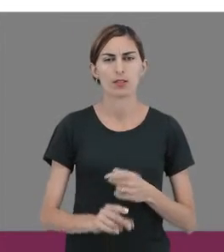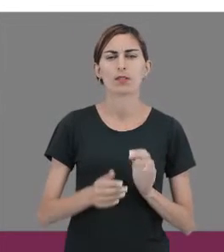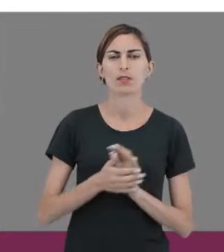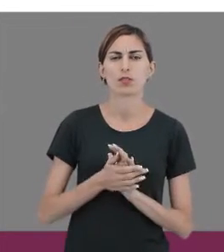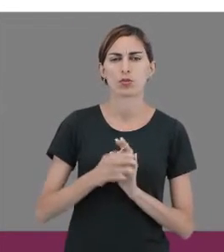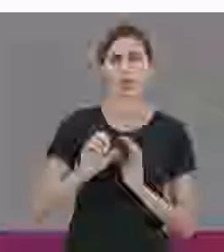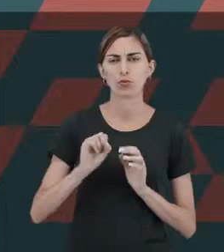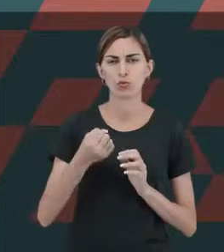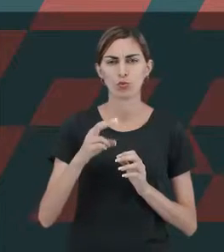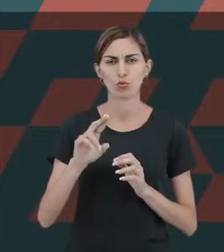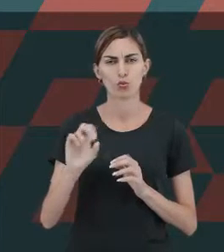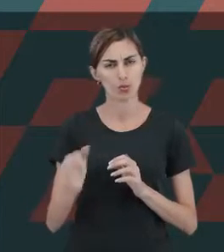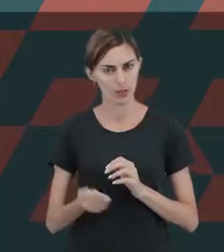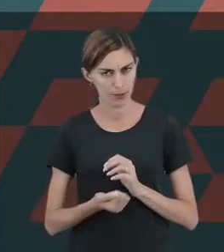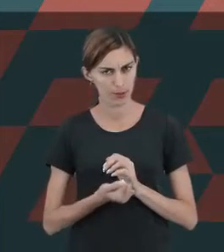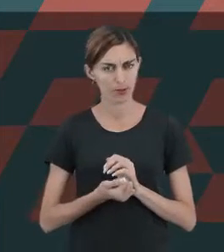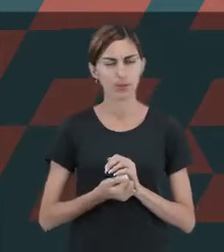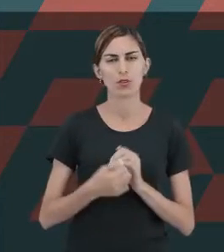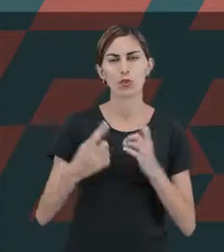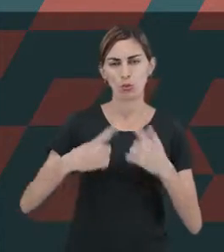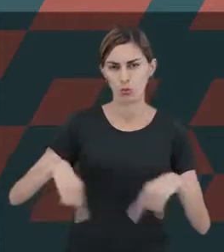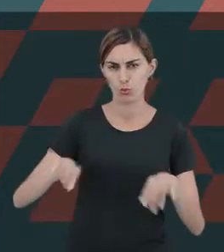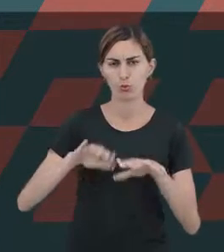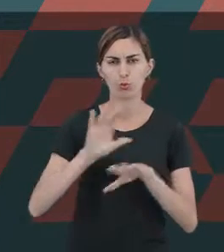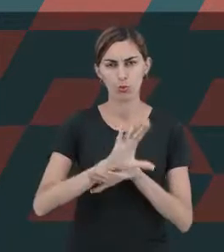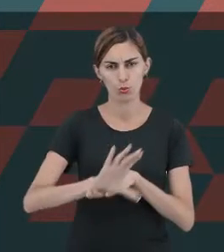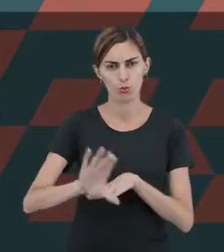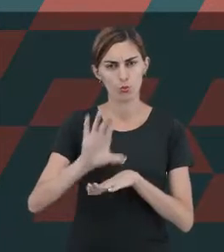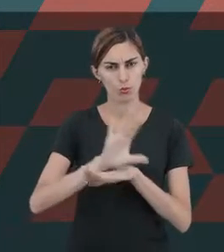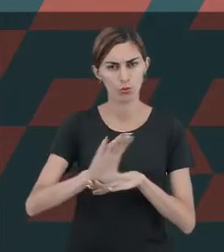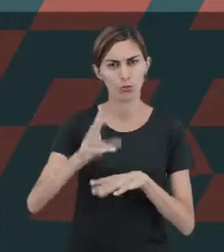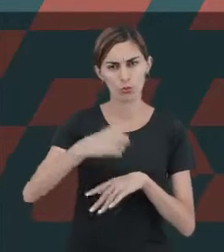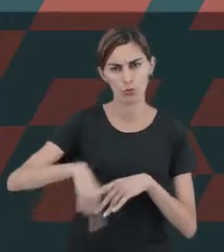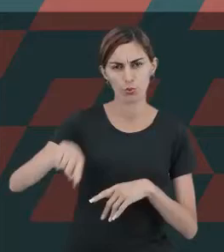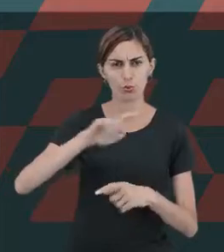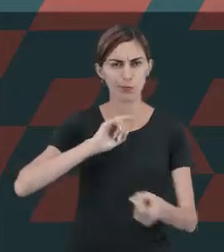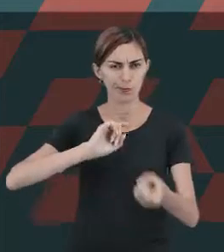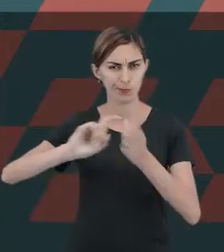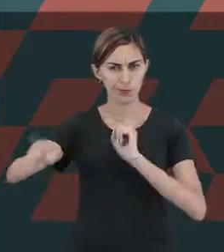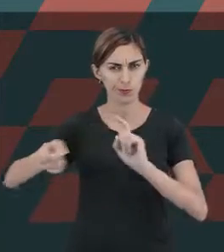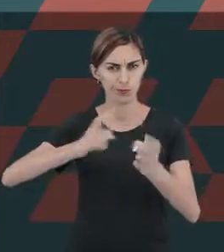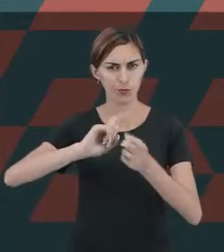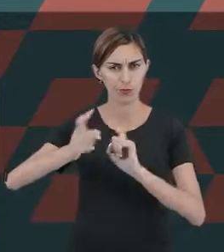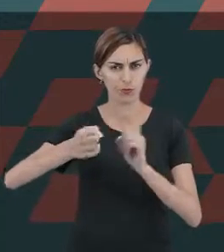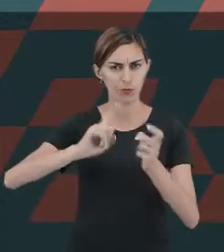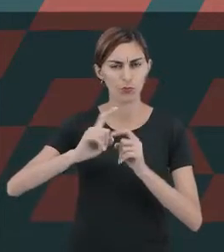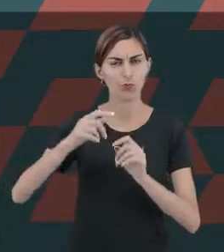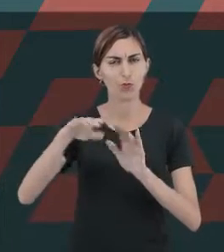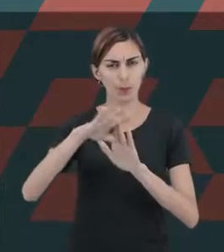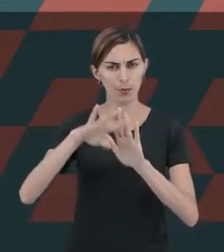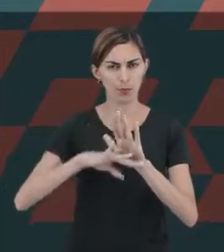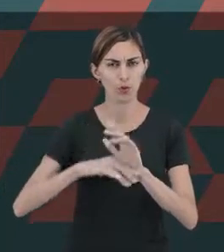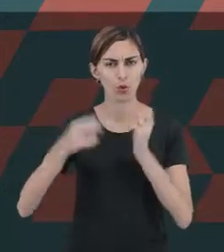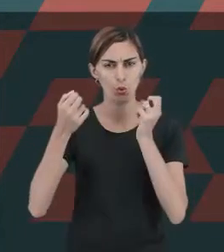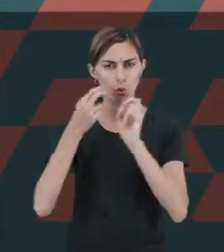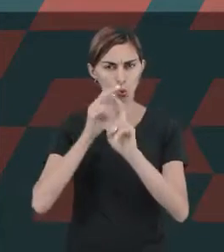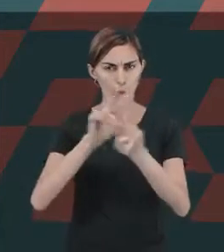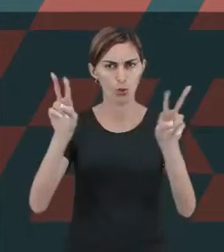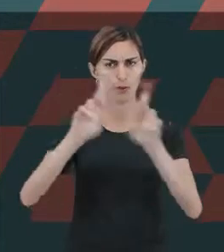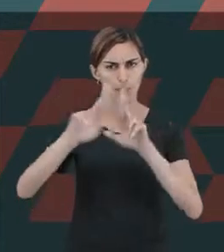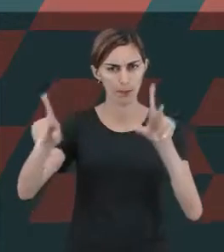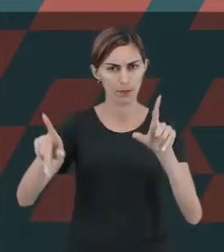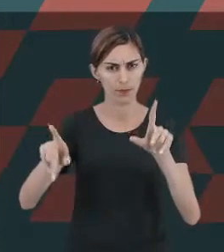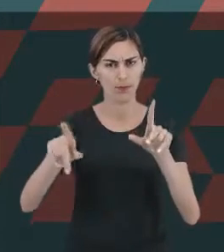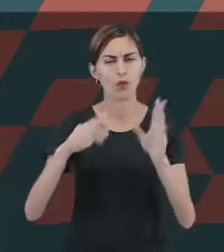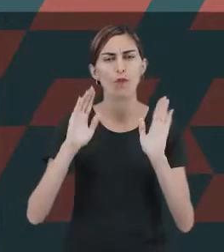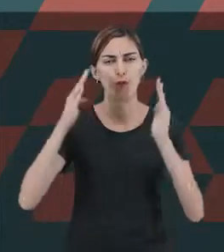SUAS. Durante todo o nosso curso, nós discutimos sobre o programa Olhar para Diferenças